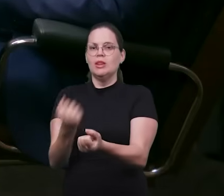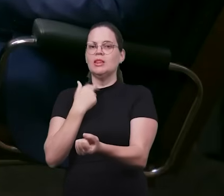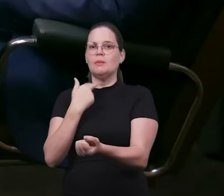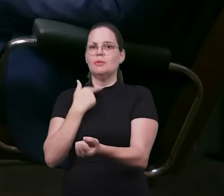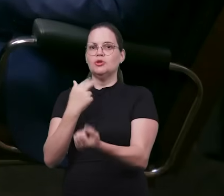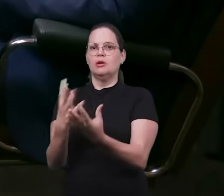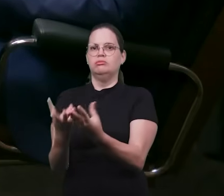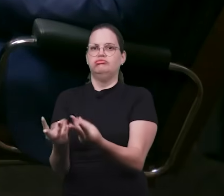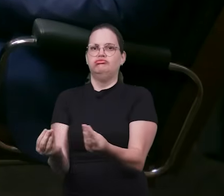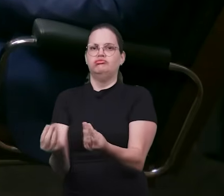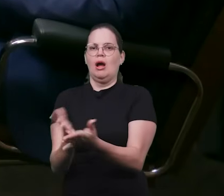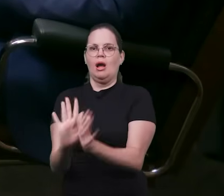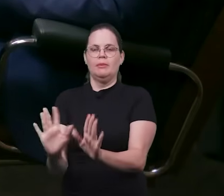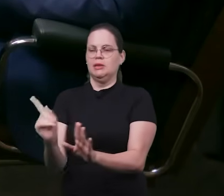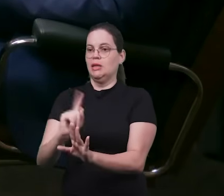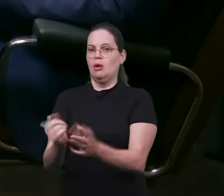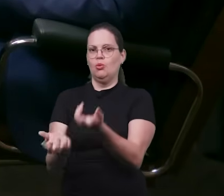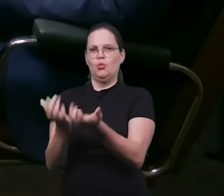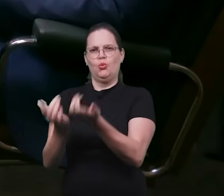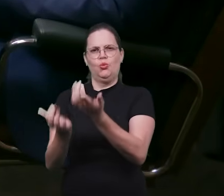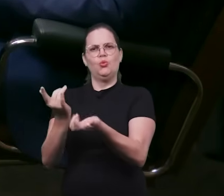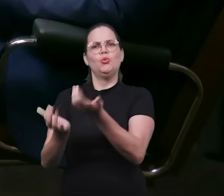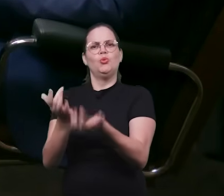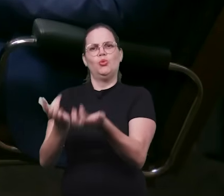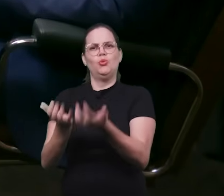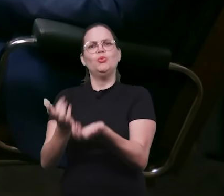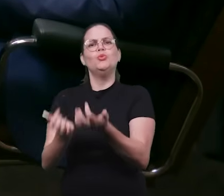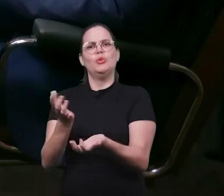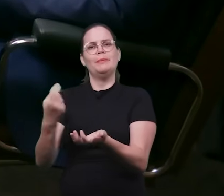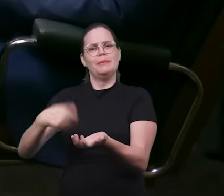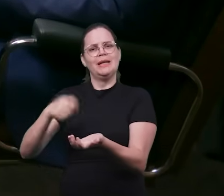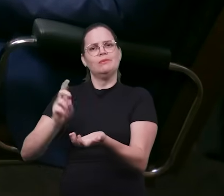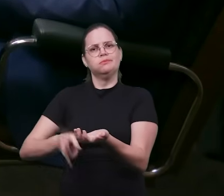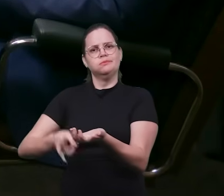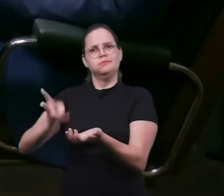estabelecido. E a nossa